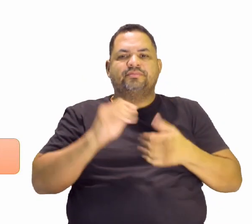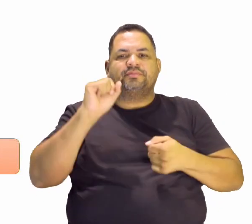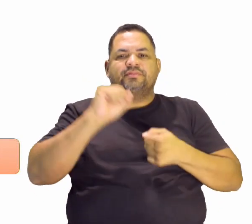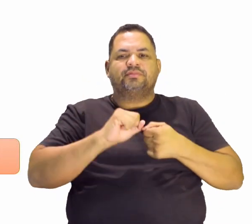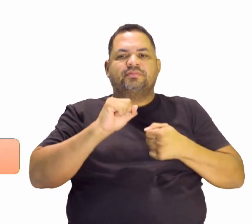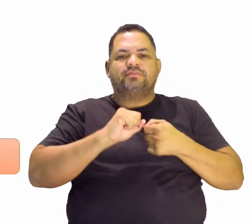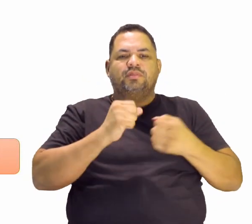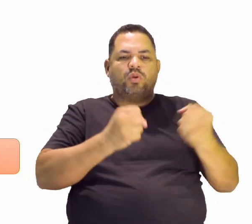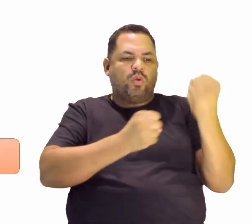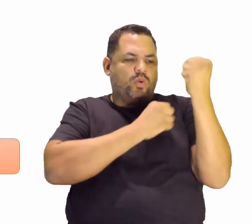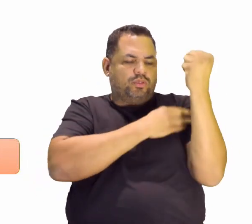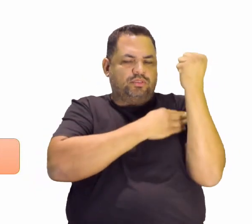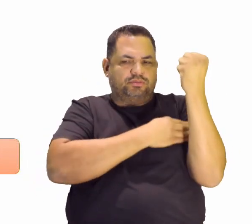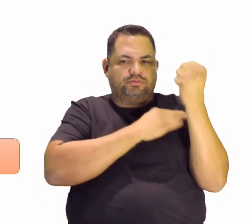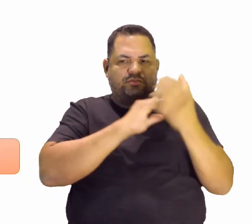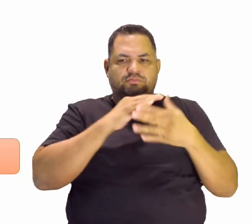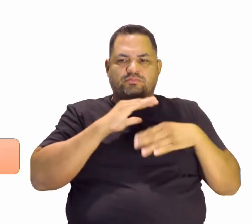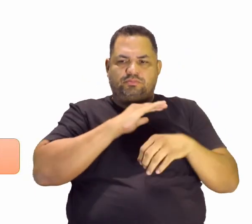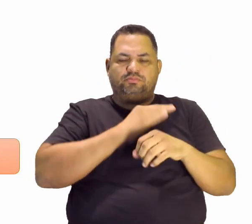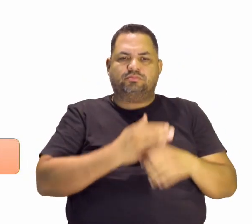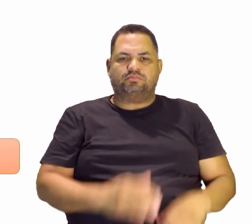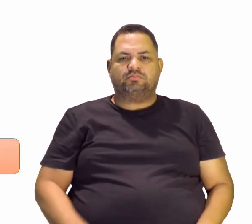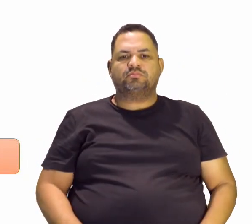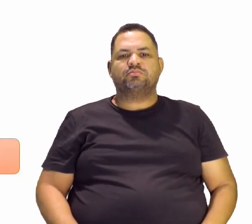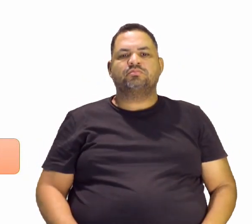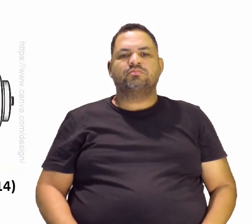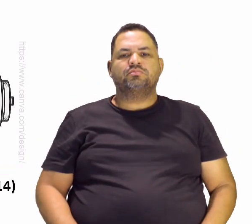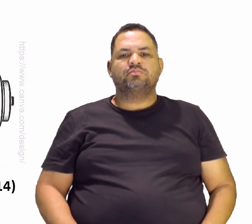contração muscular, ok?